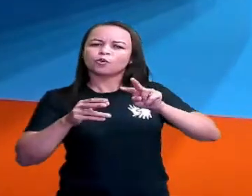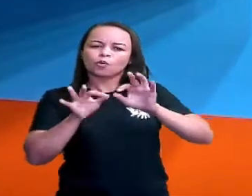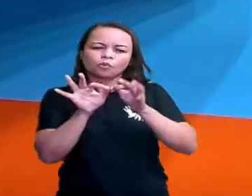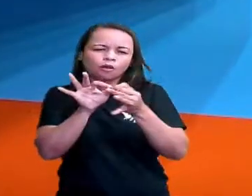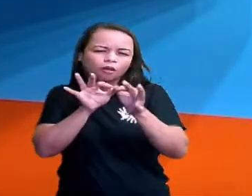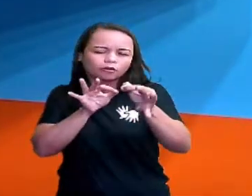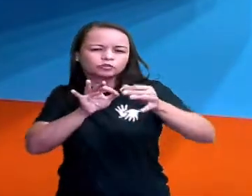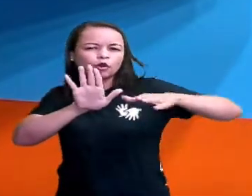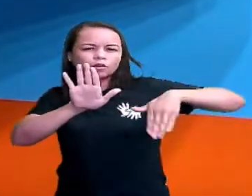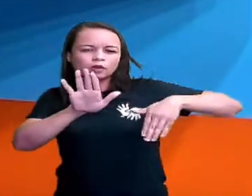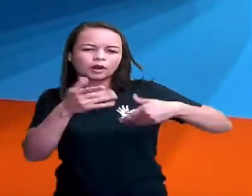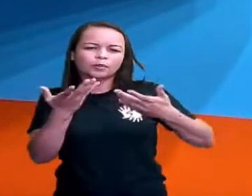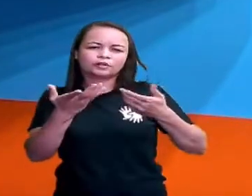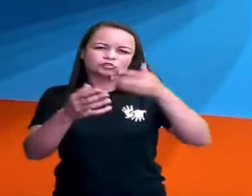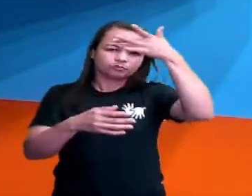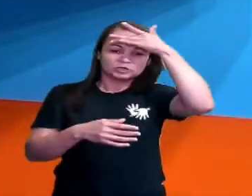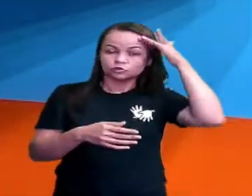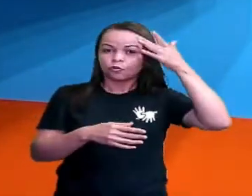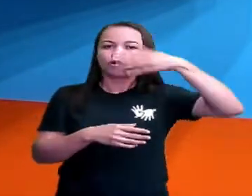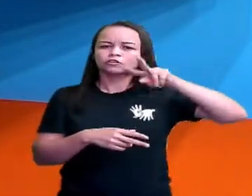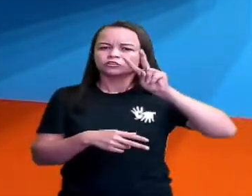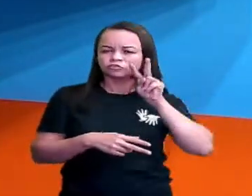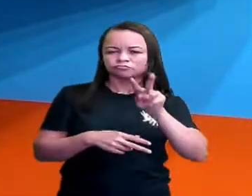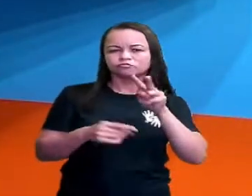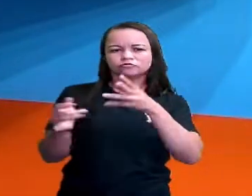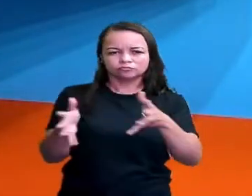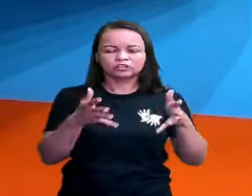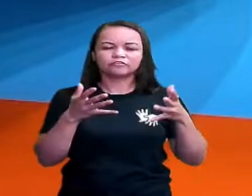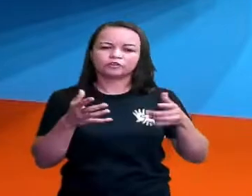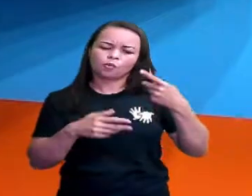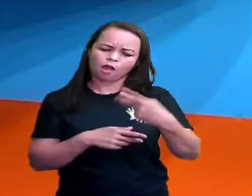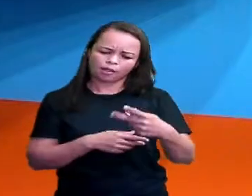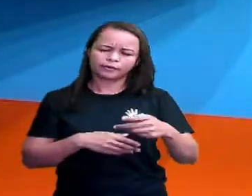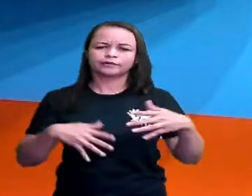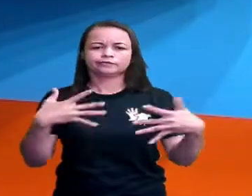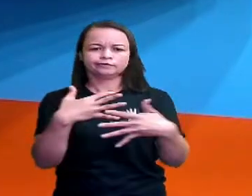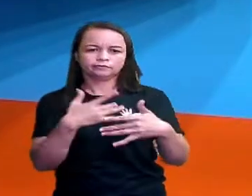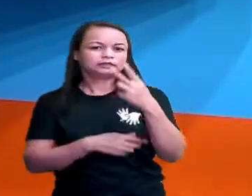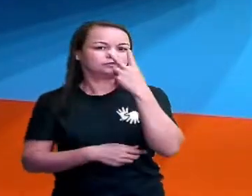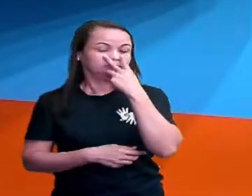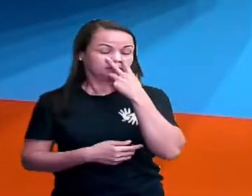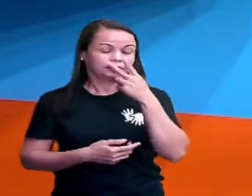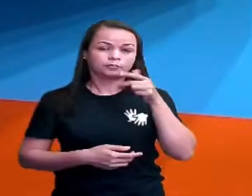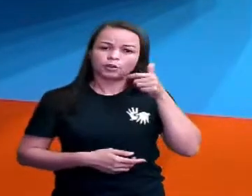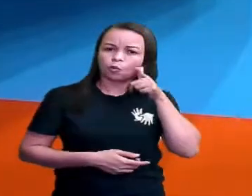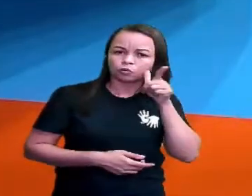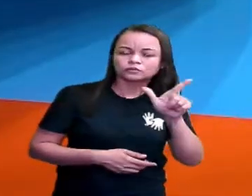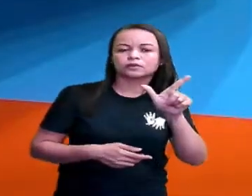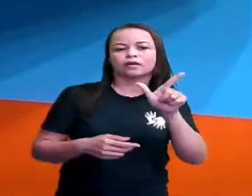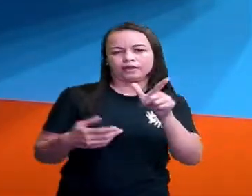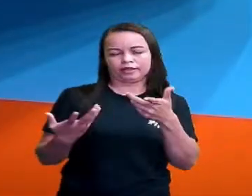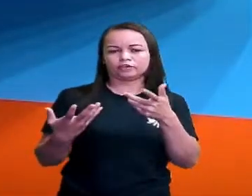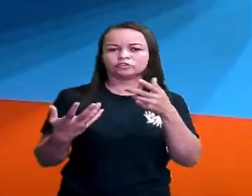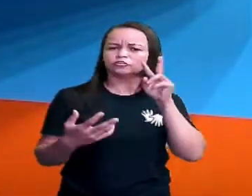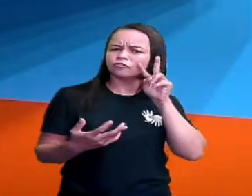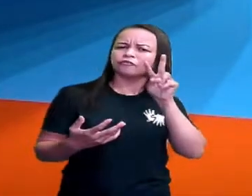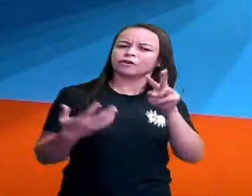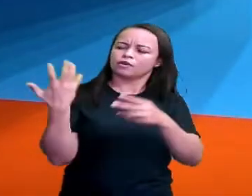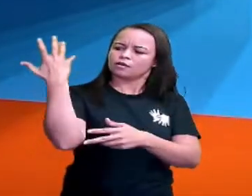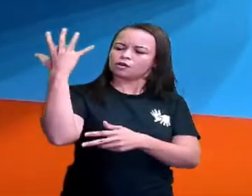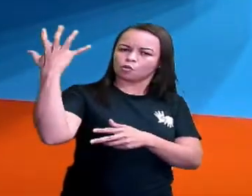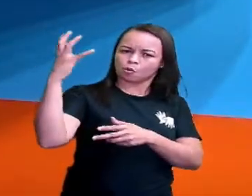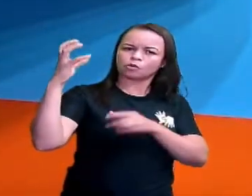na praia, ou até mesmo aqui na nossa cidade de Vitória de Santo Antão, a gente consegue observar esse tipo de planta, né? Que são